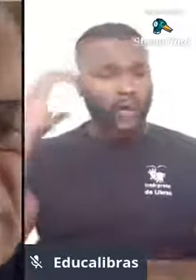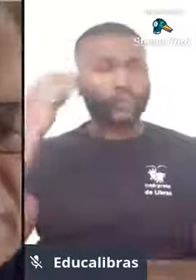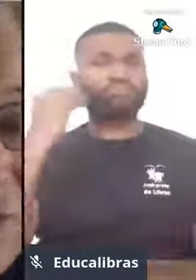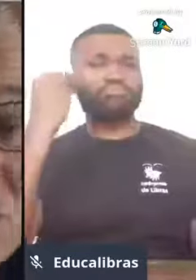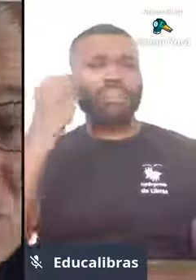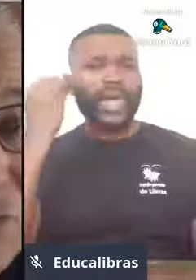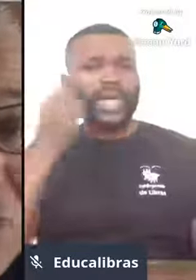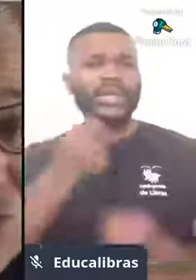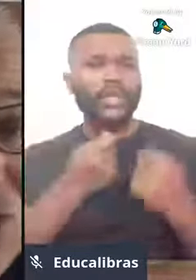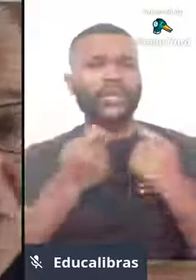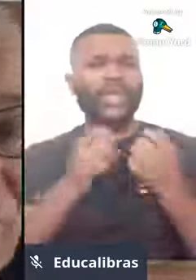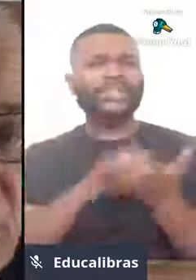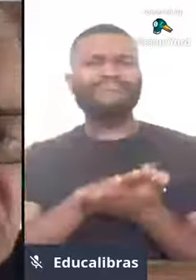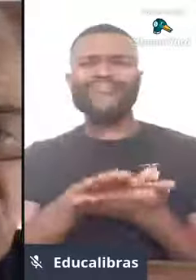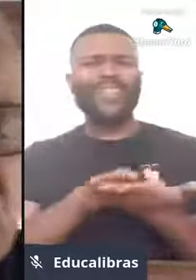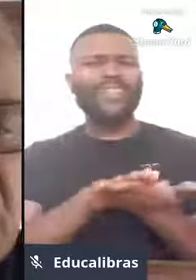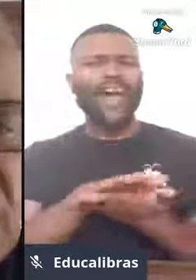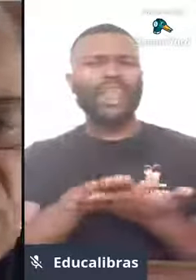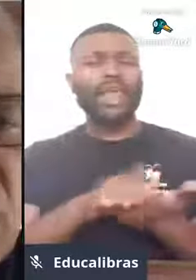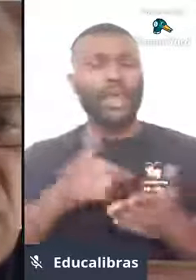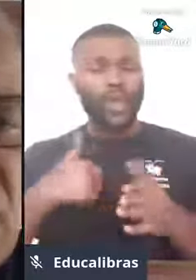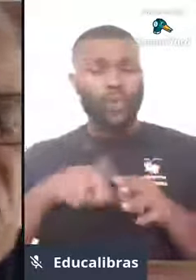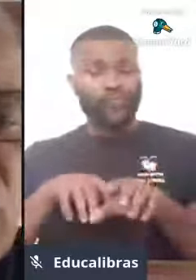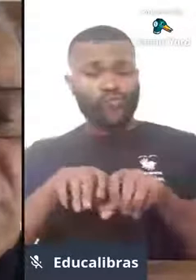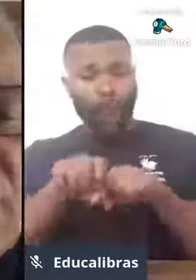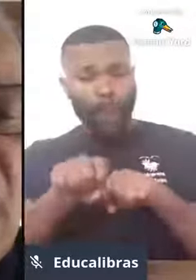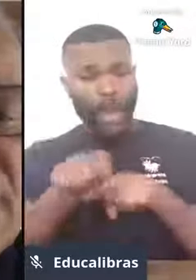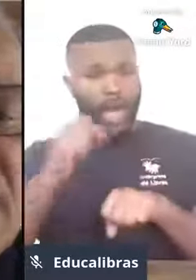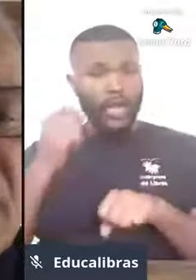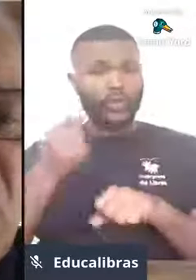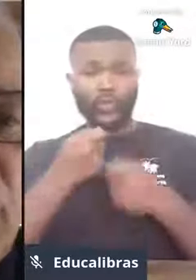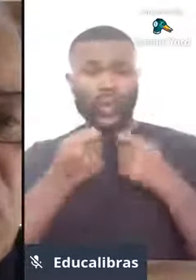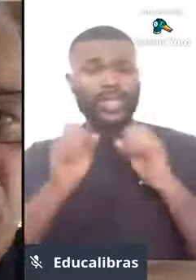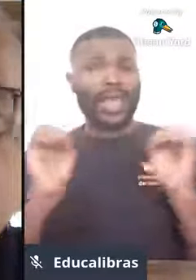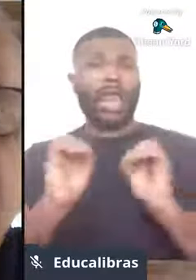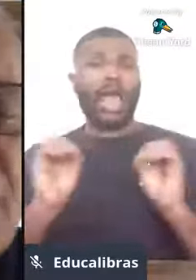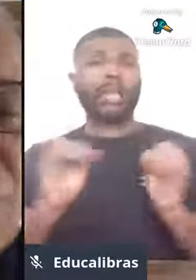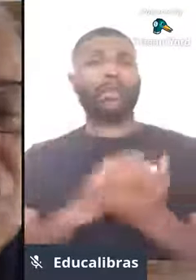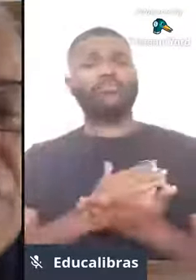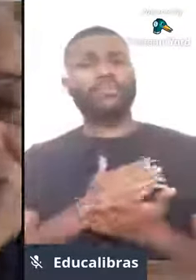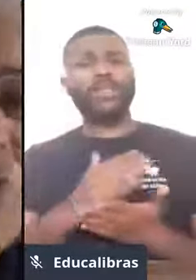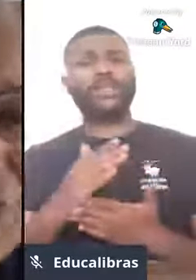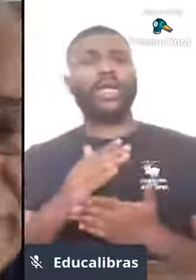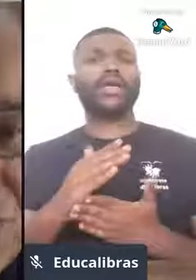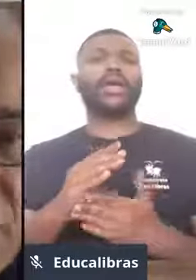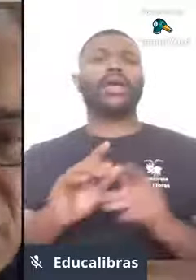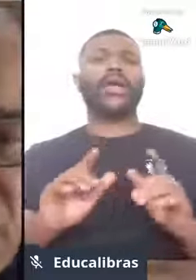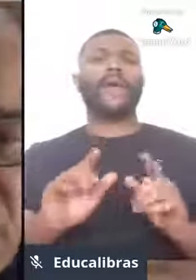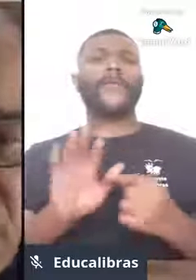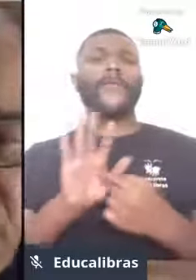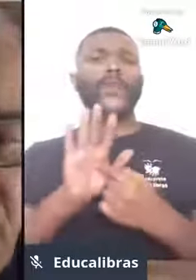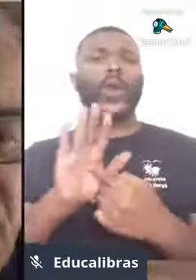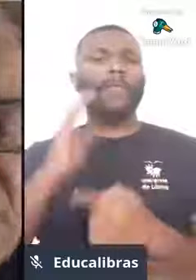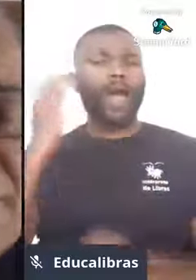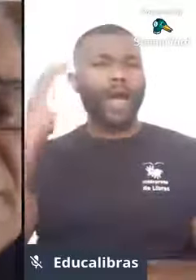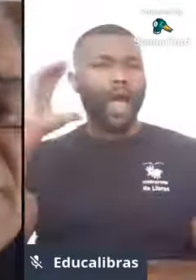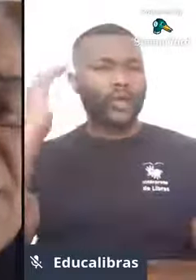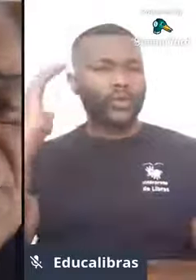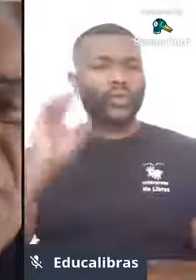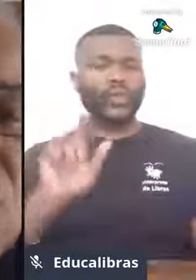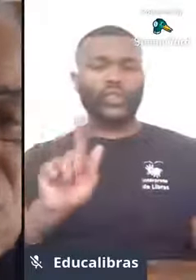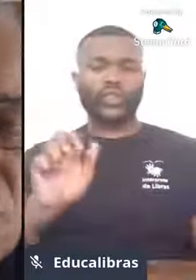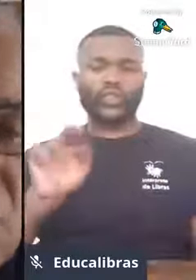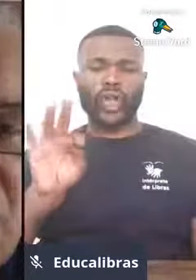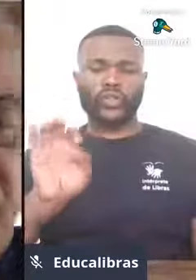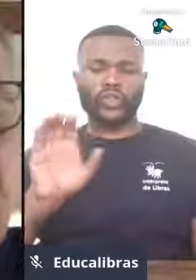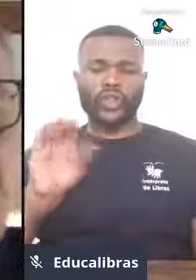jornalista, eu não tinha formação de jornalismo, e comecei a apresentar um programa chamado Gente Como a Gente. Fiquei 17